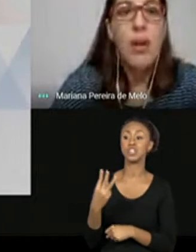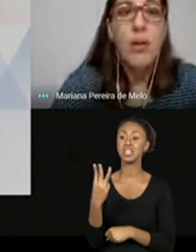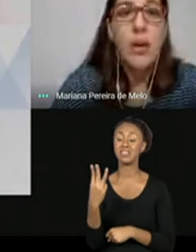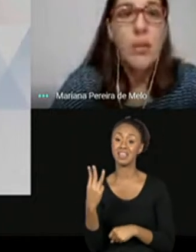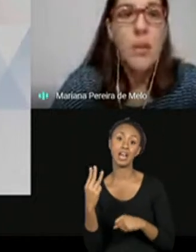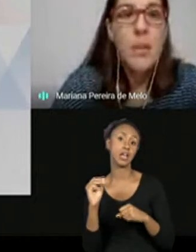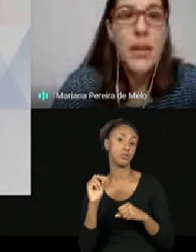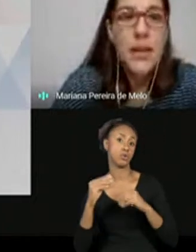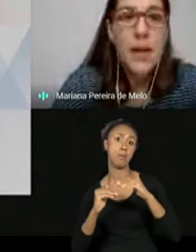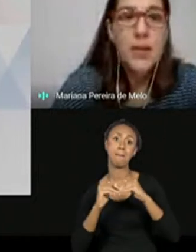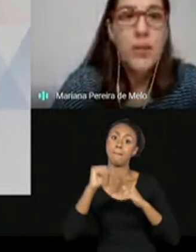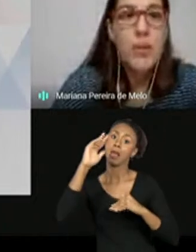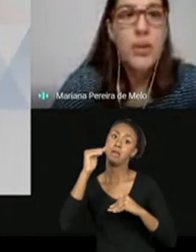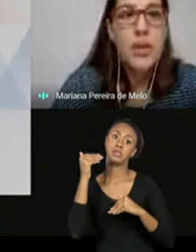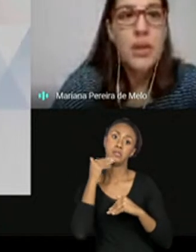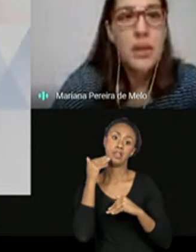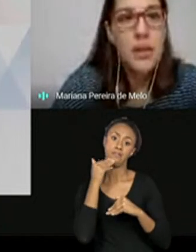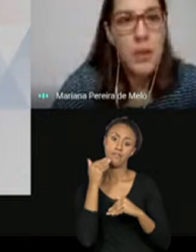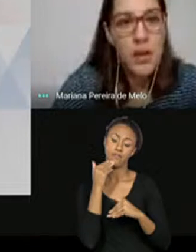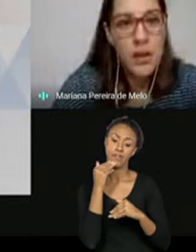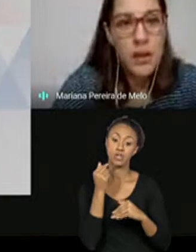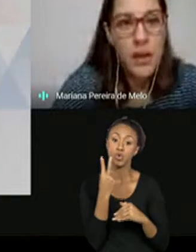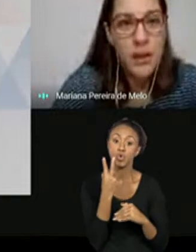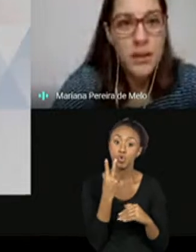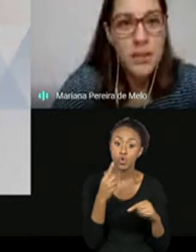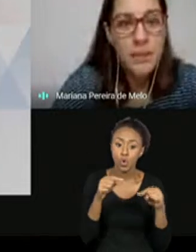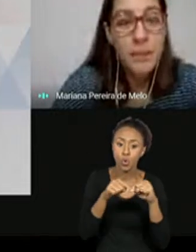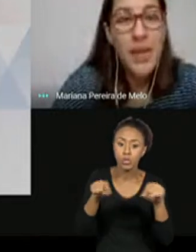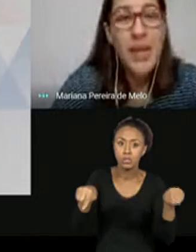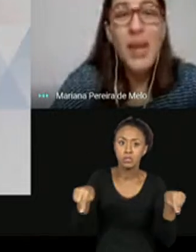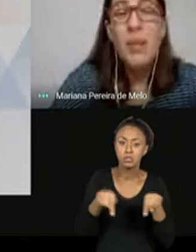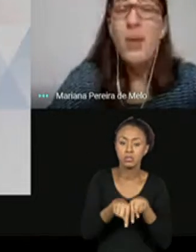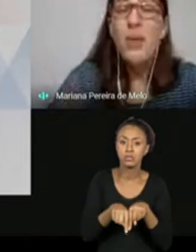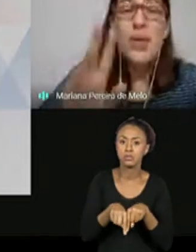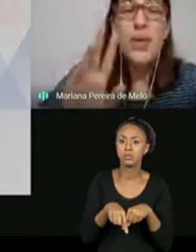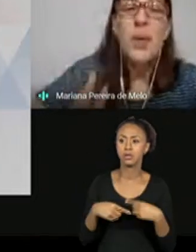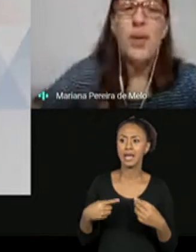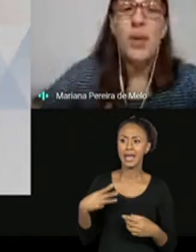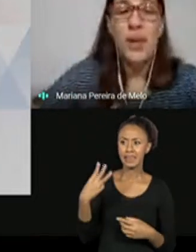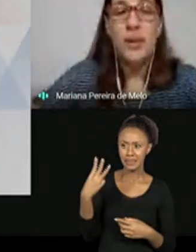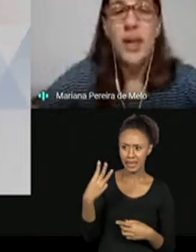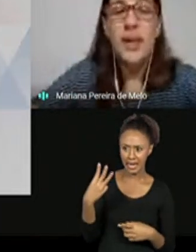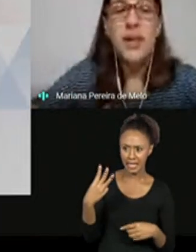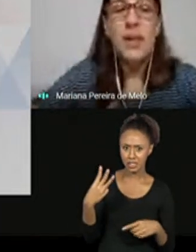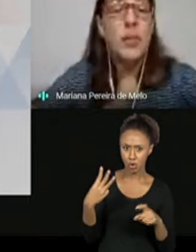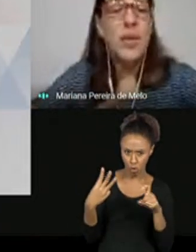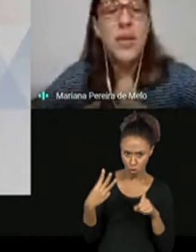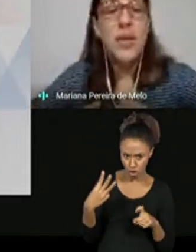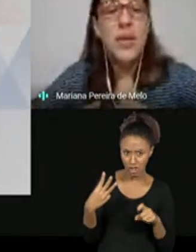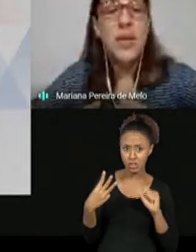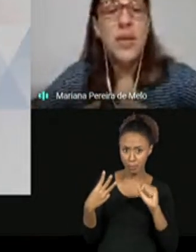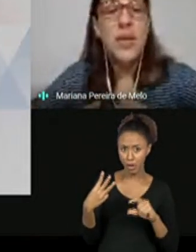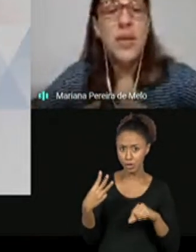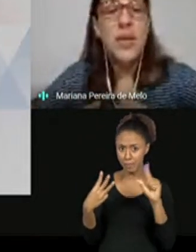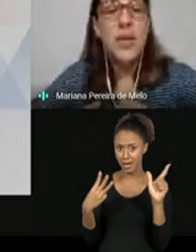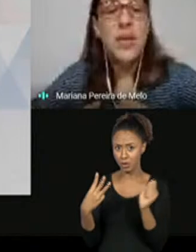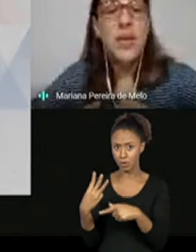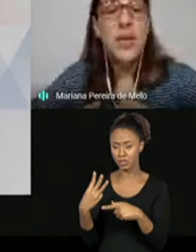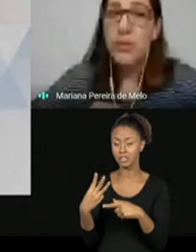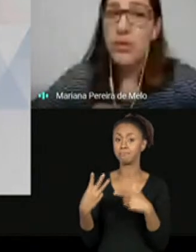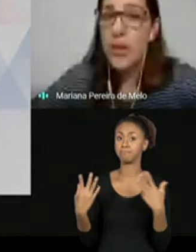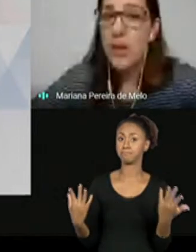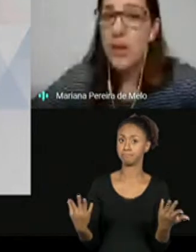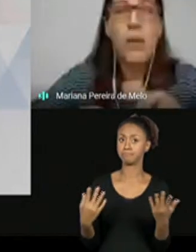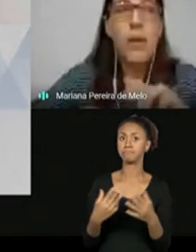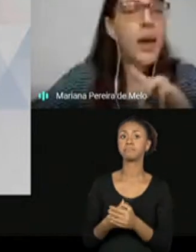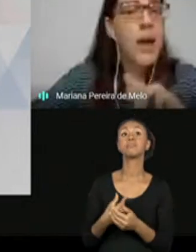tecido. Qual que é a probabilidade do meu x ser maior que 3? Meu x maior que 3, eu preciso calcular a probabilidade